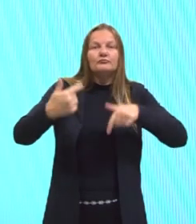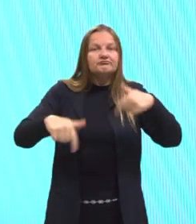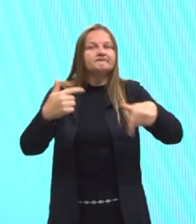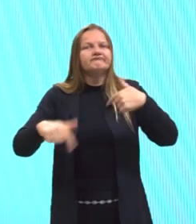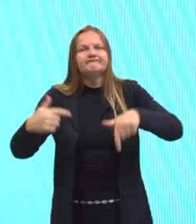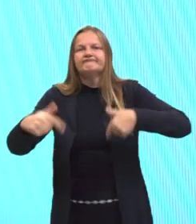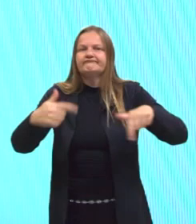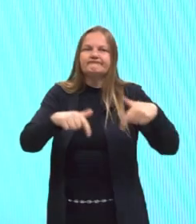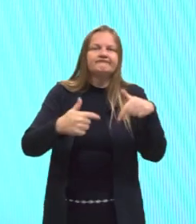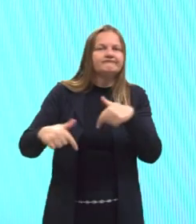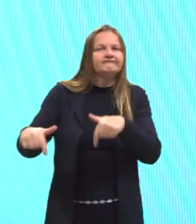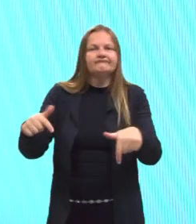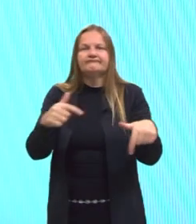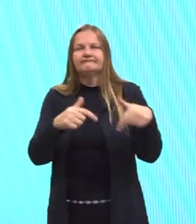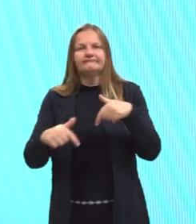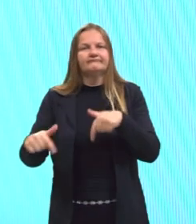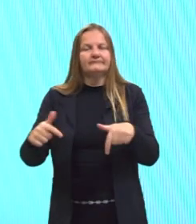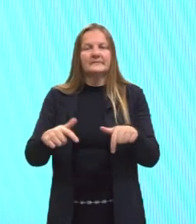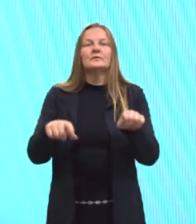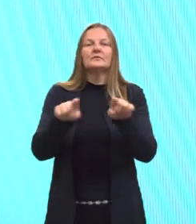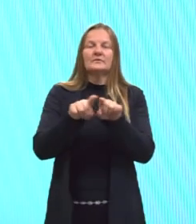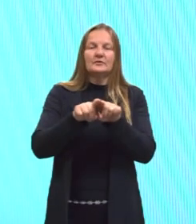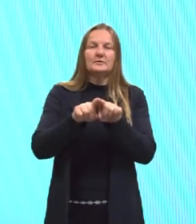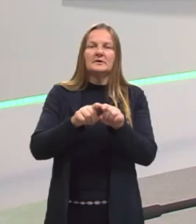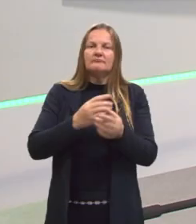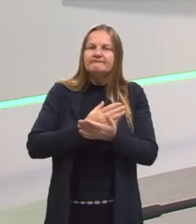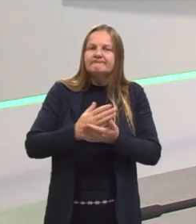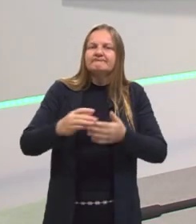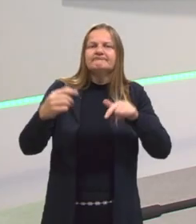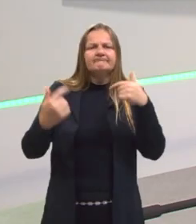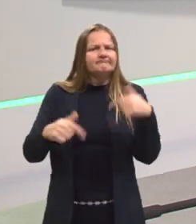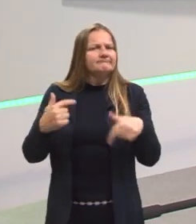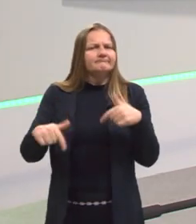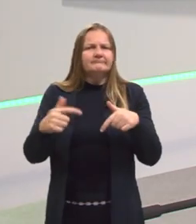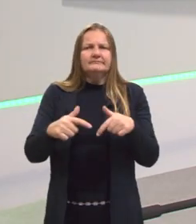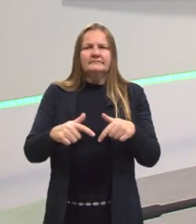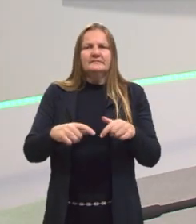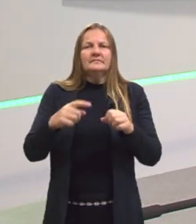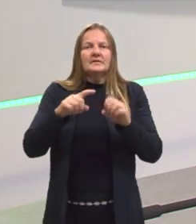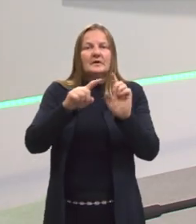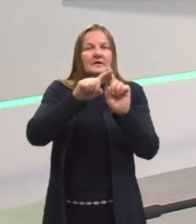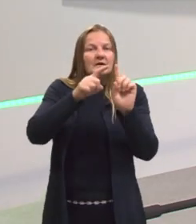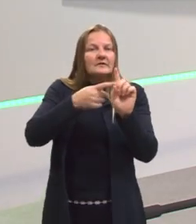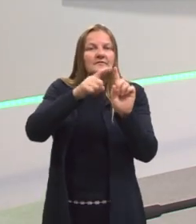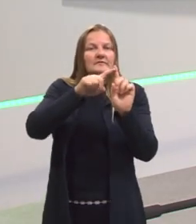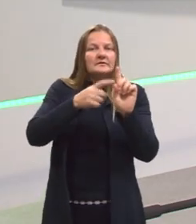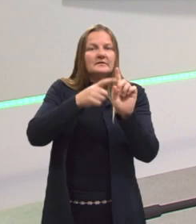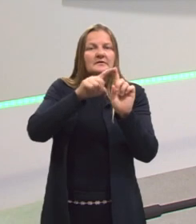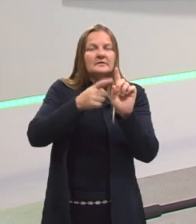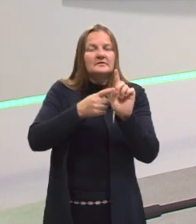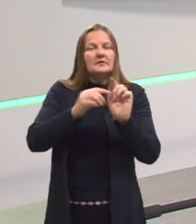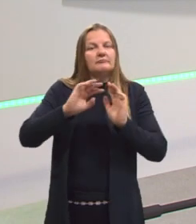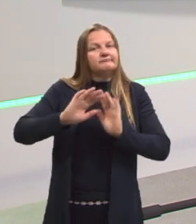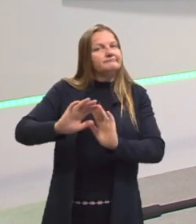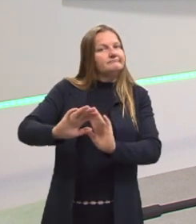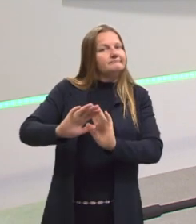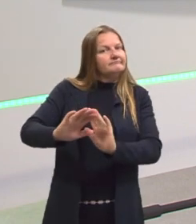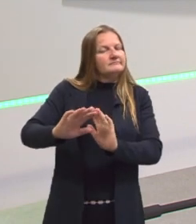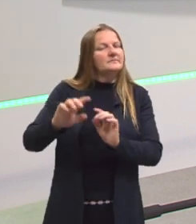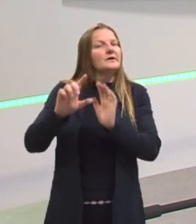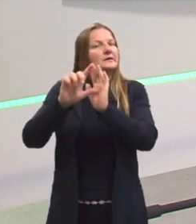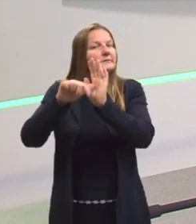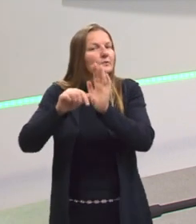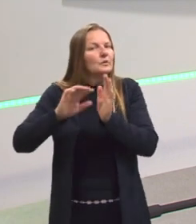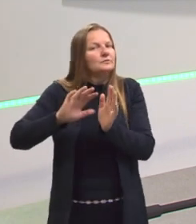de trabalho certo então ela também vai ingressar no mercado de trabalho e isso vai fazer com que ela posterg então a